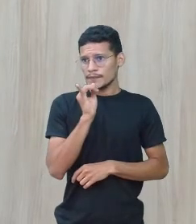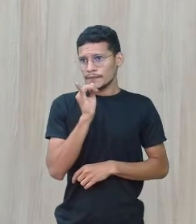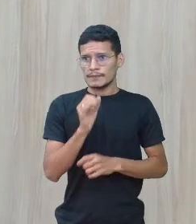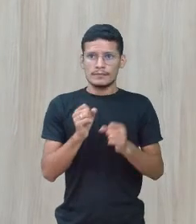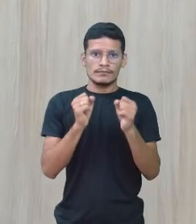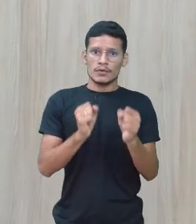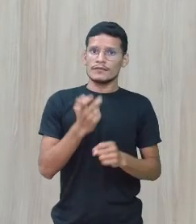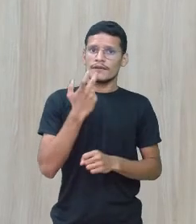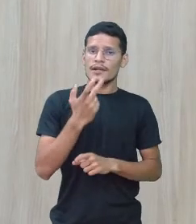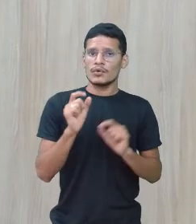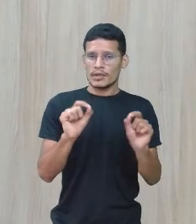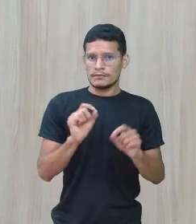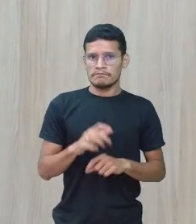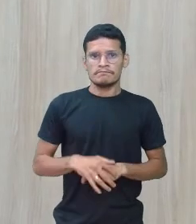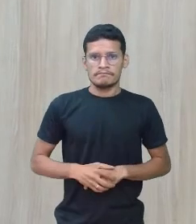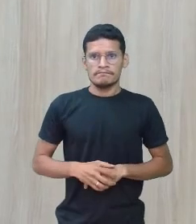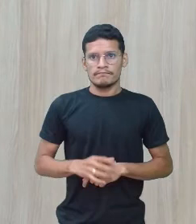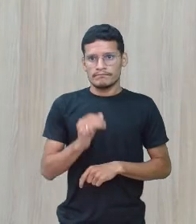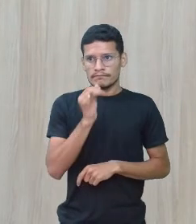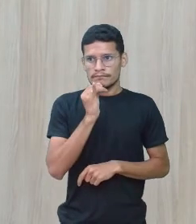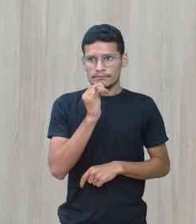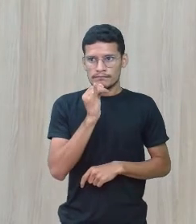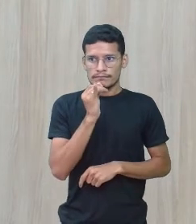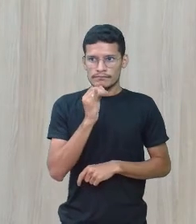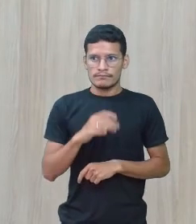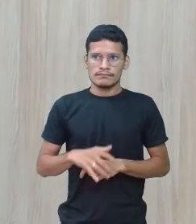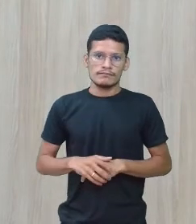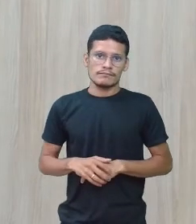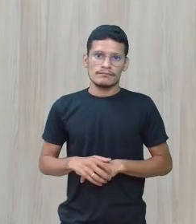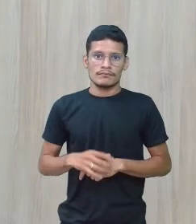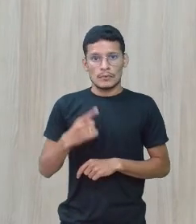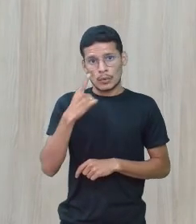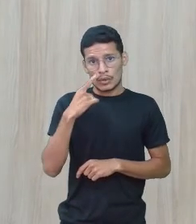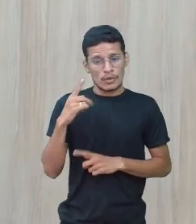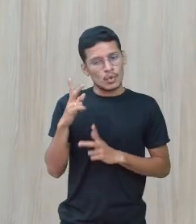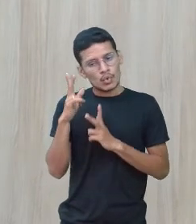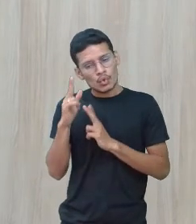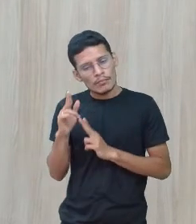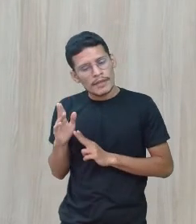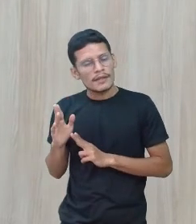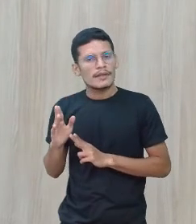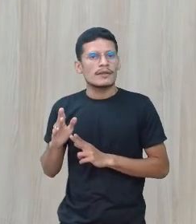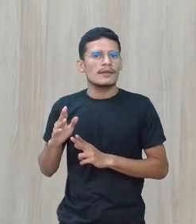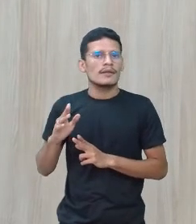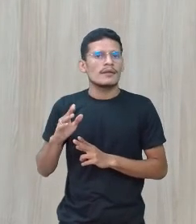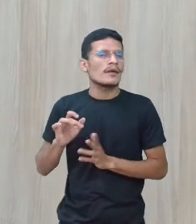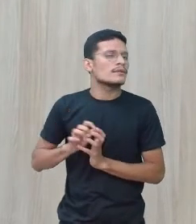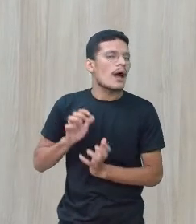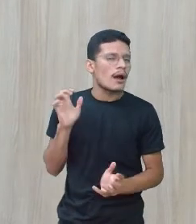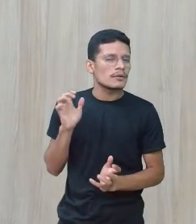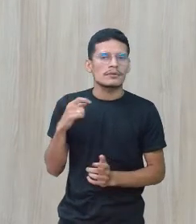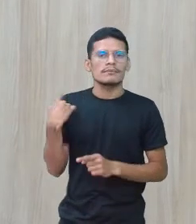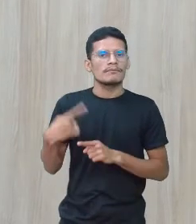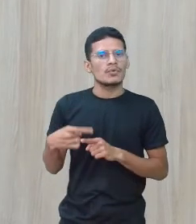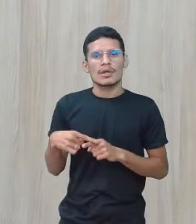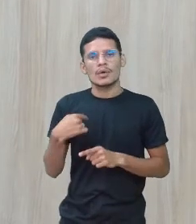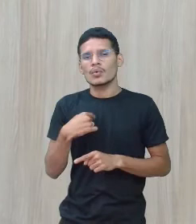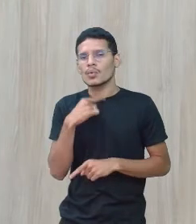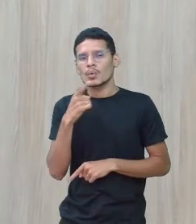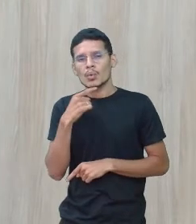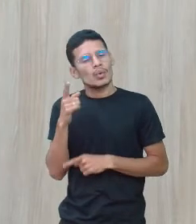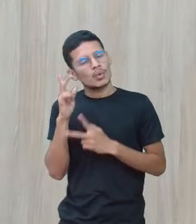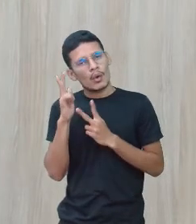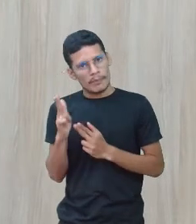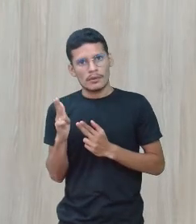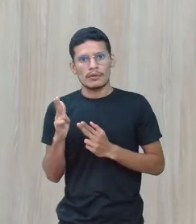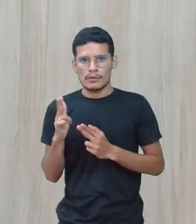posso dizer dormi tarde porque tive insônia. Então,